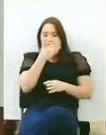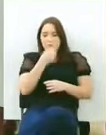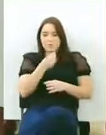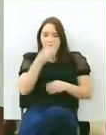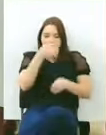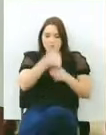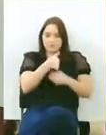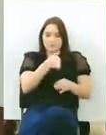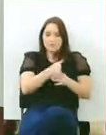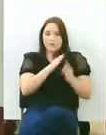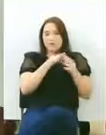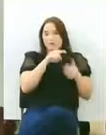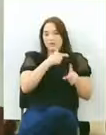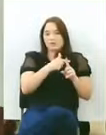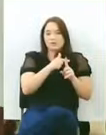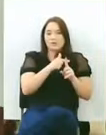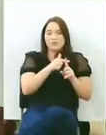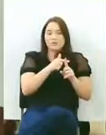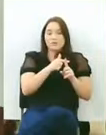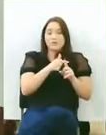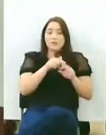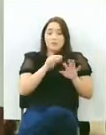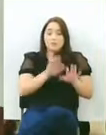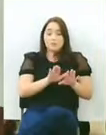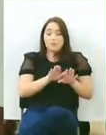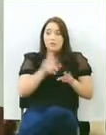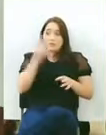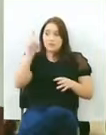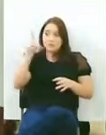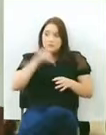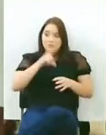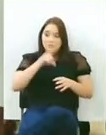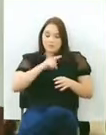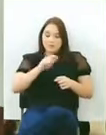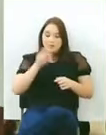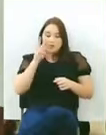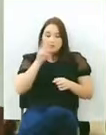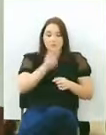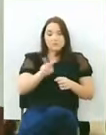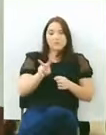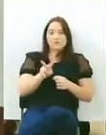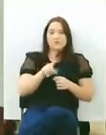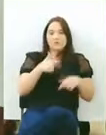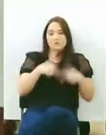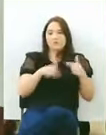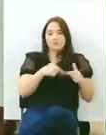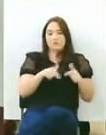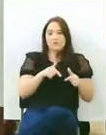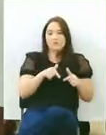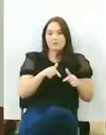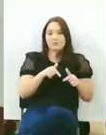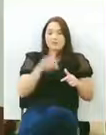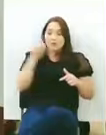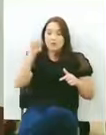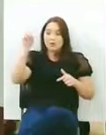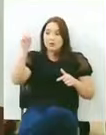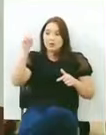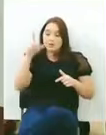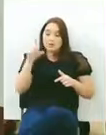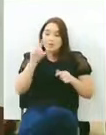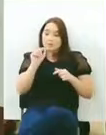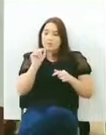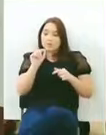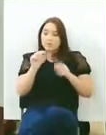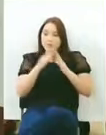homem apareça dentro da igreja e sobre ela, mas para que Deus seja visto através do serviço daquele que